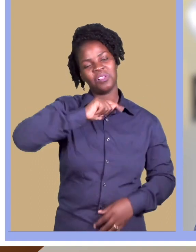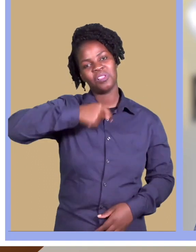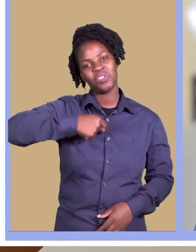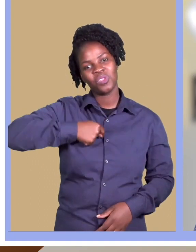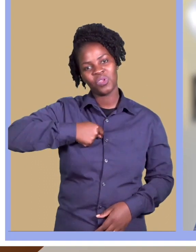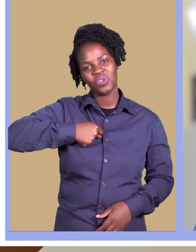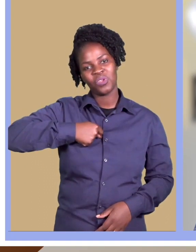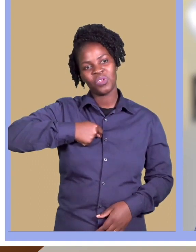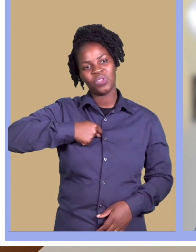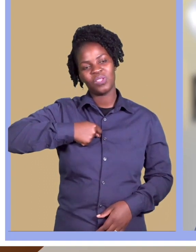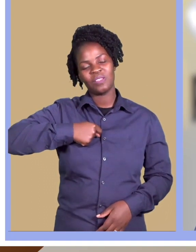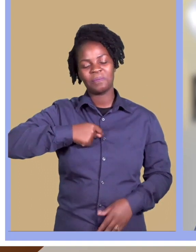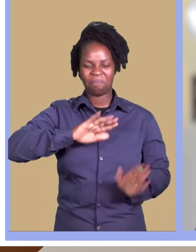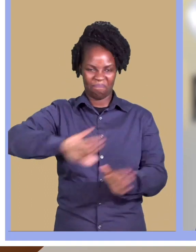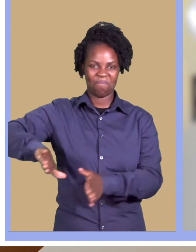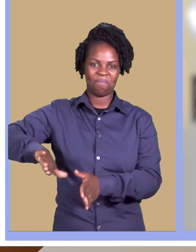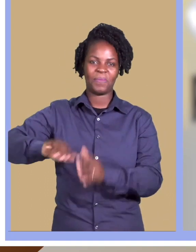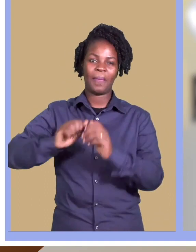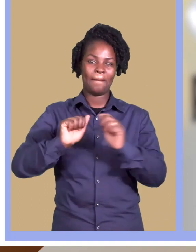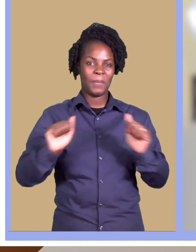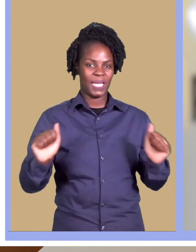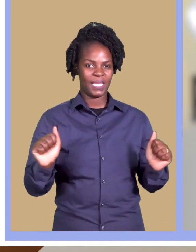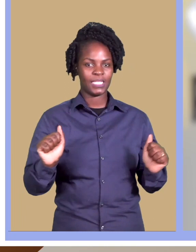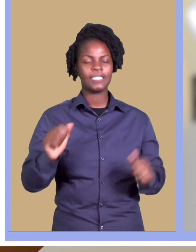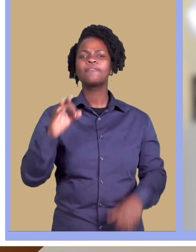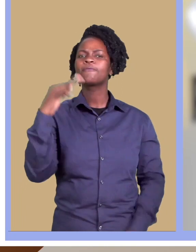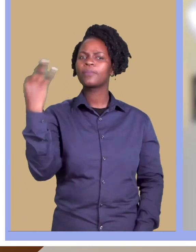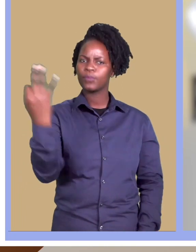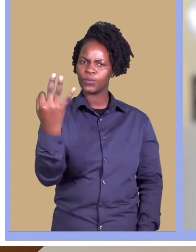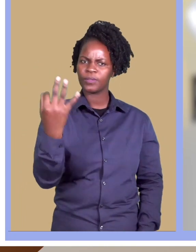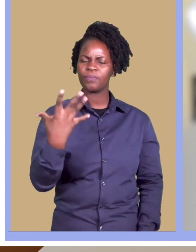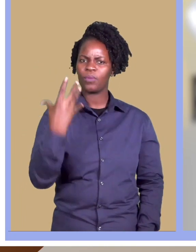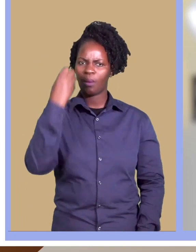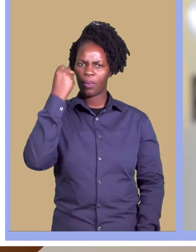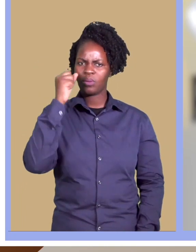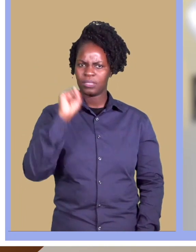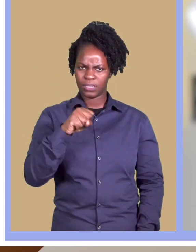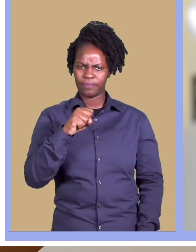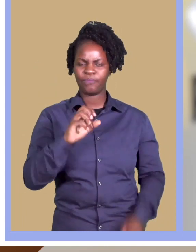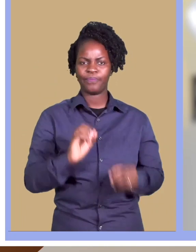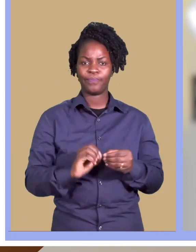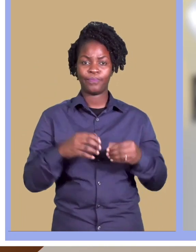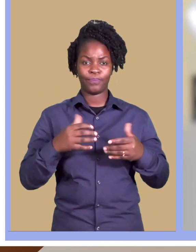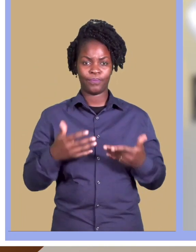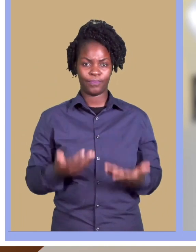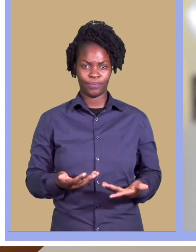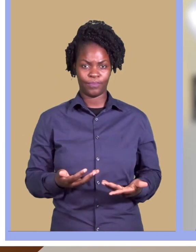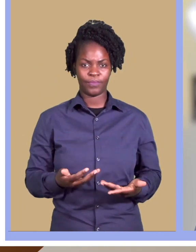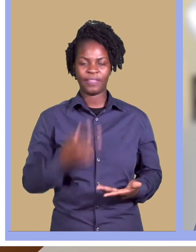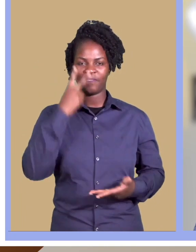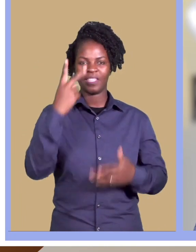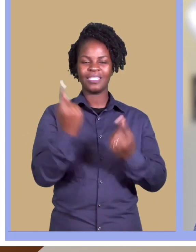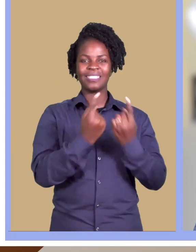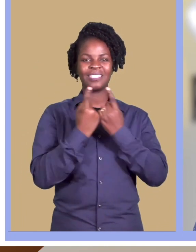aspectos. Mas como FAMOD, é possível também olhar muito mais para questões daquelas doenças hídricas,